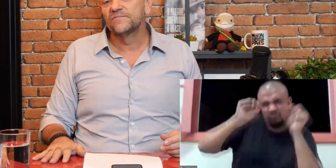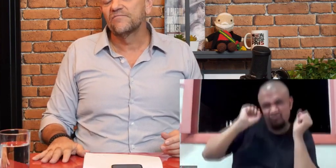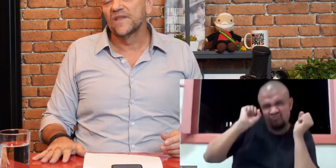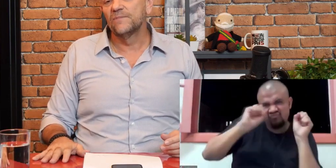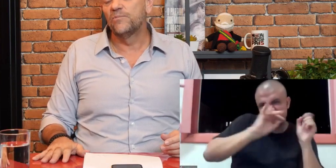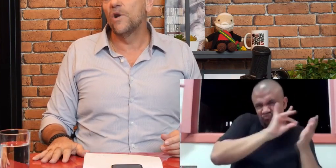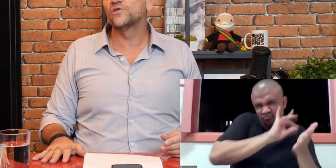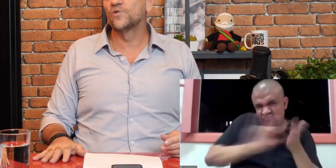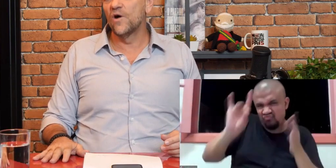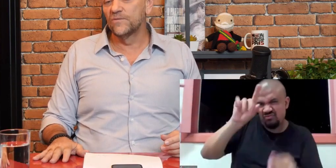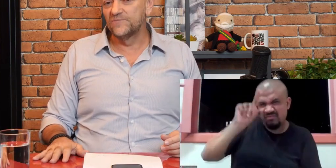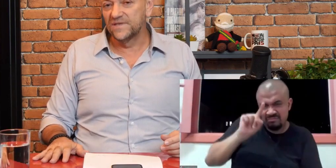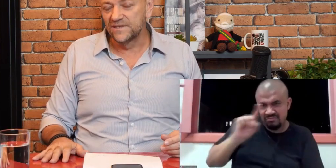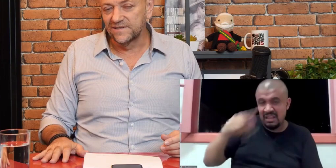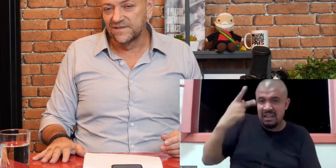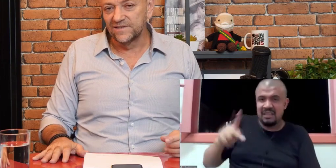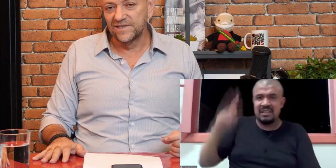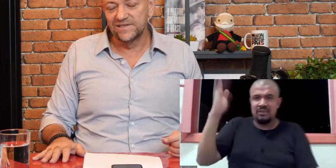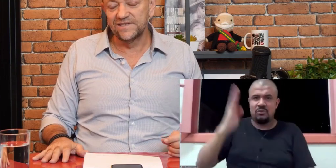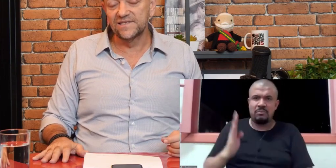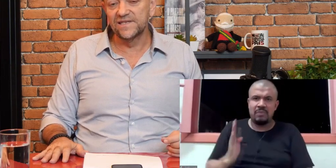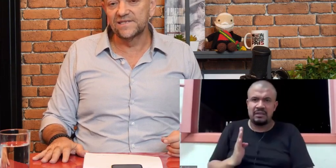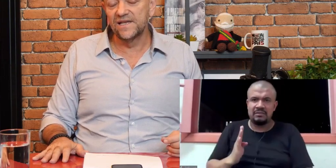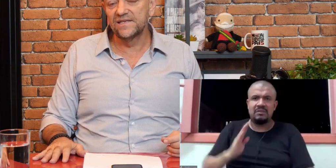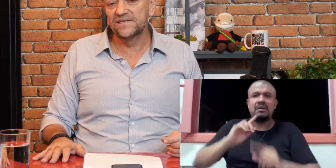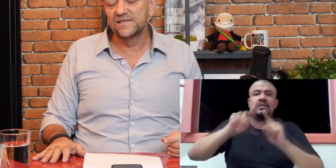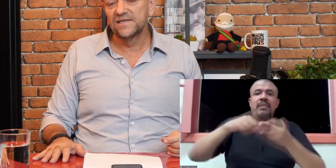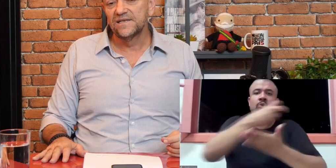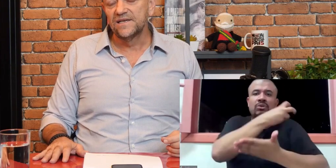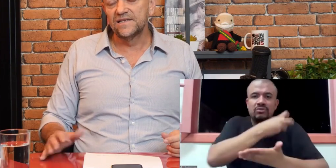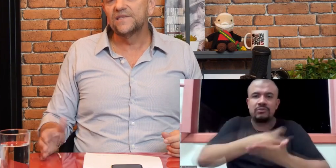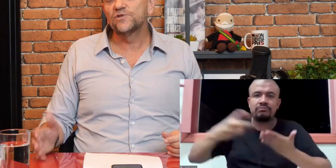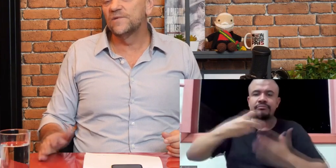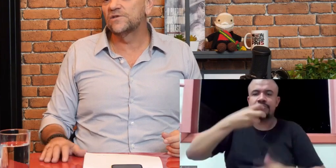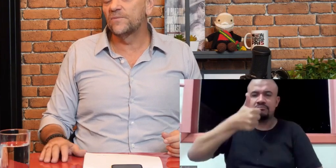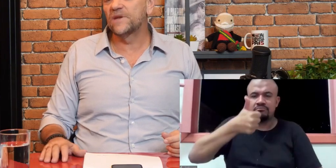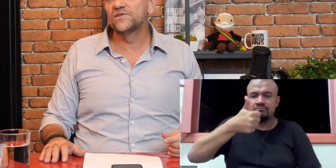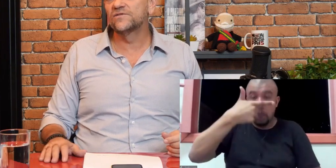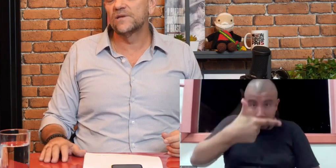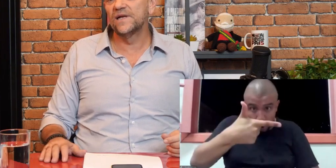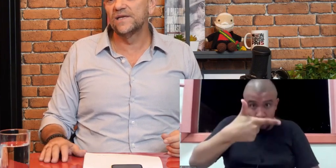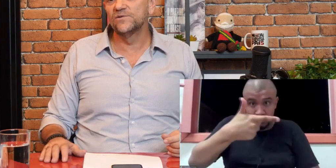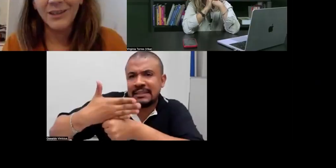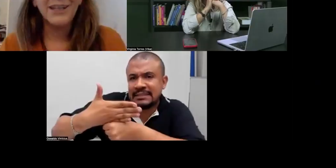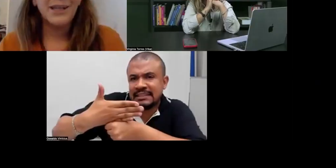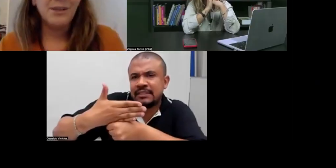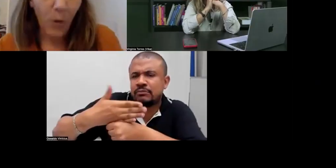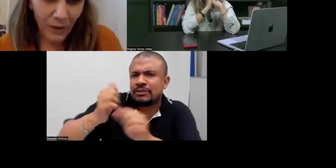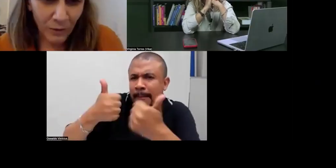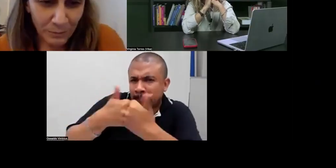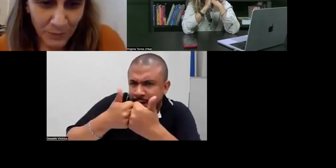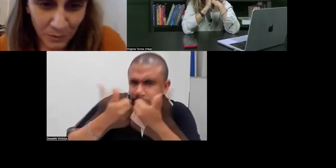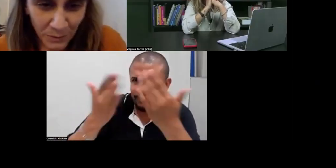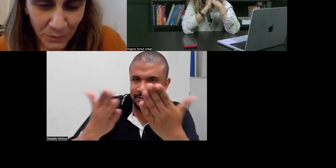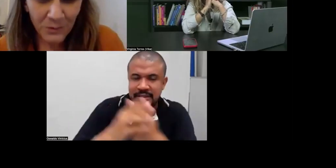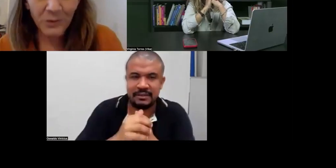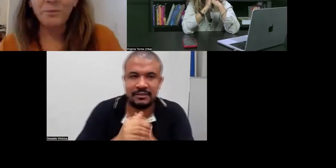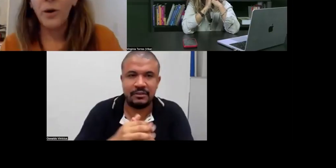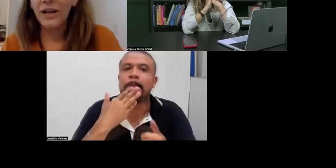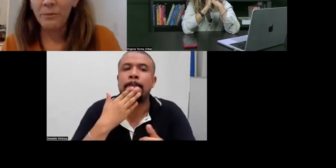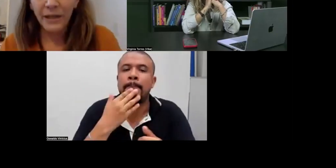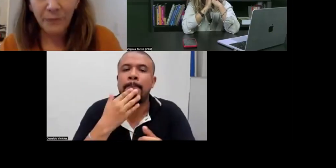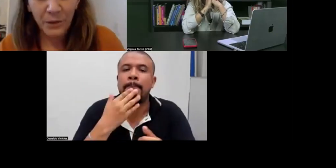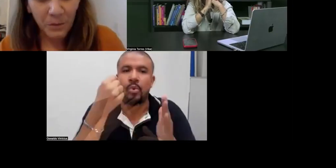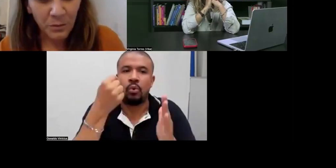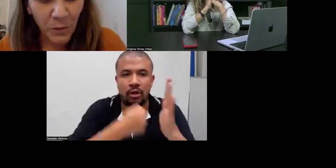pós-golpe de 16, esse instrumento é o Partido dos Trabalhadores. Boa luta para todo mundo,